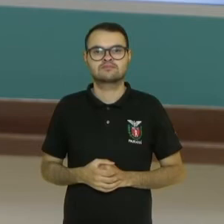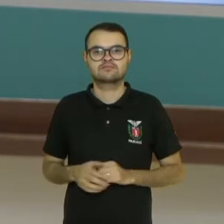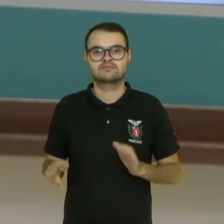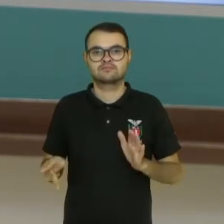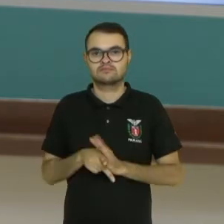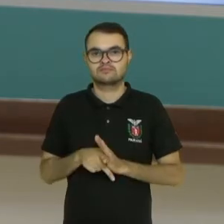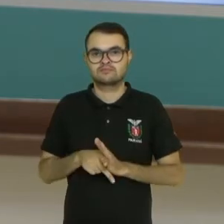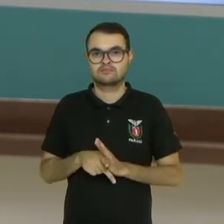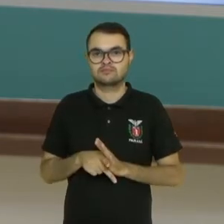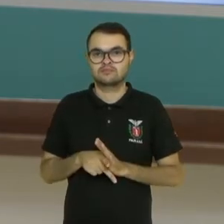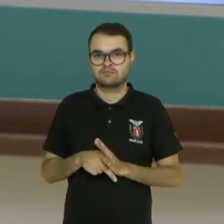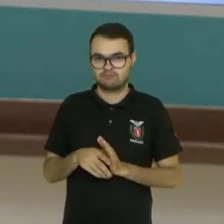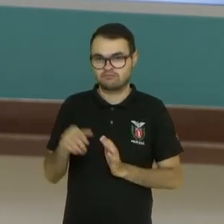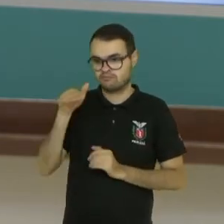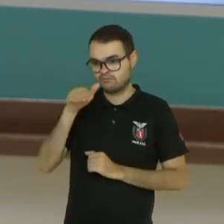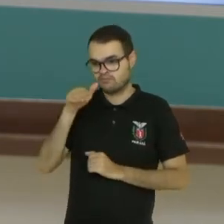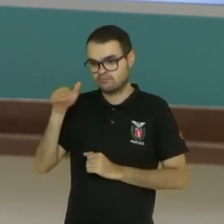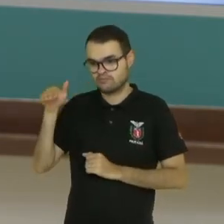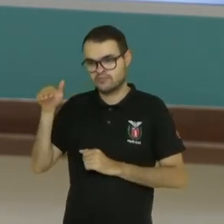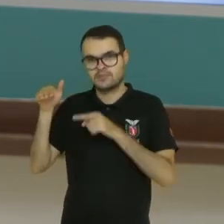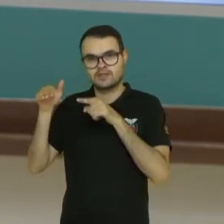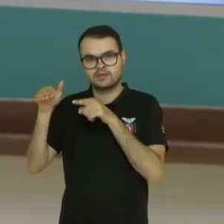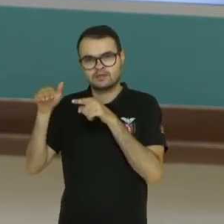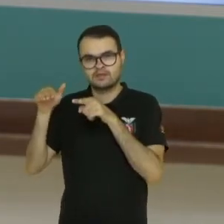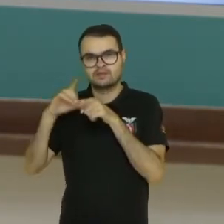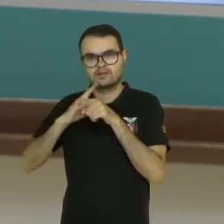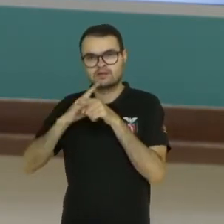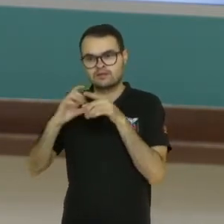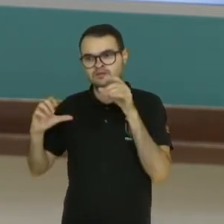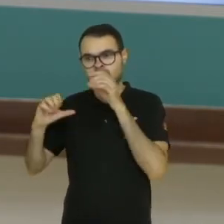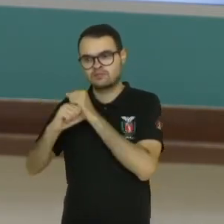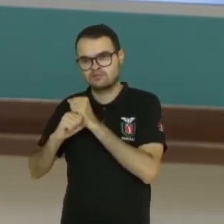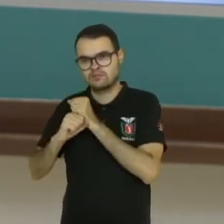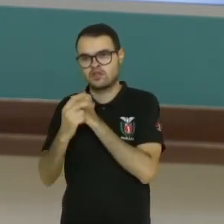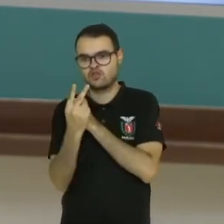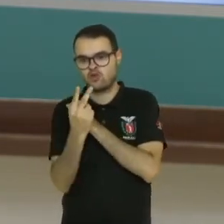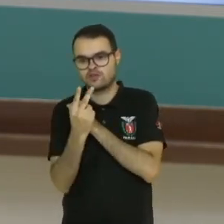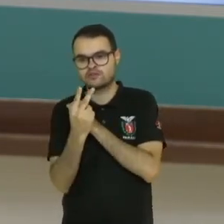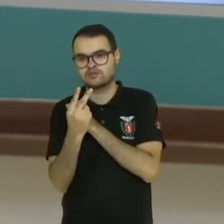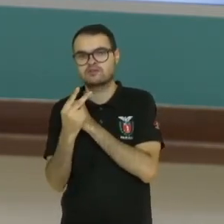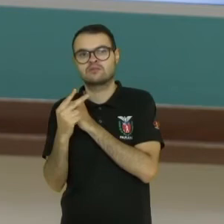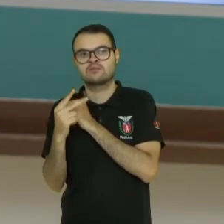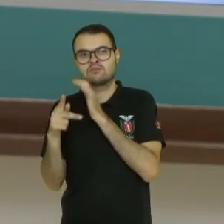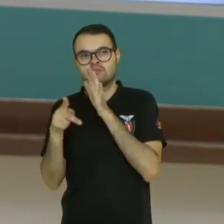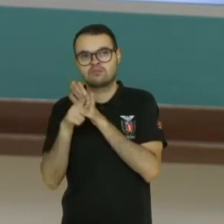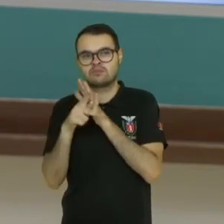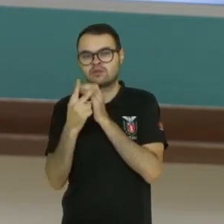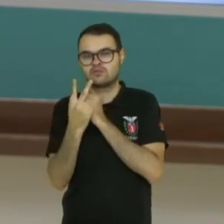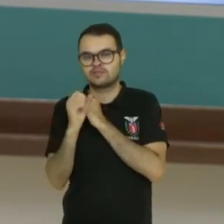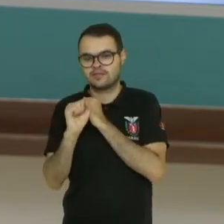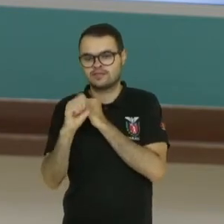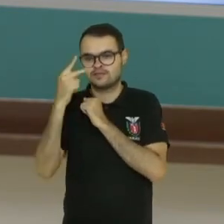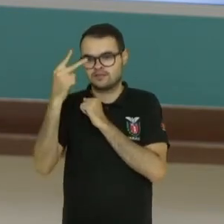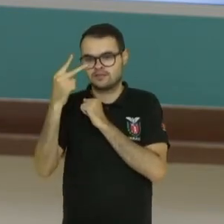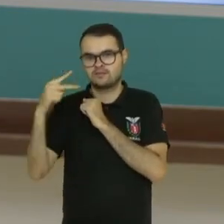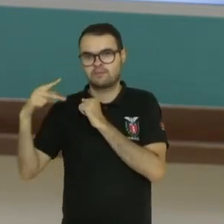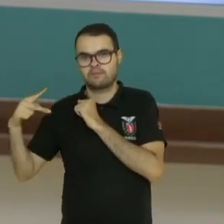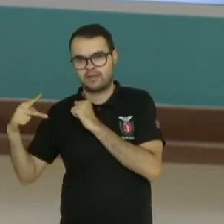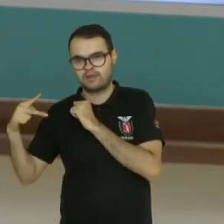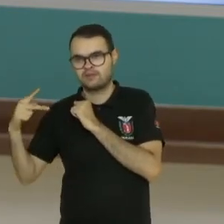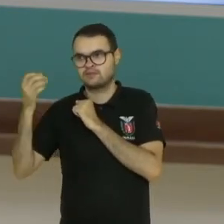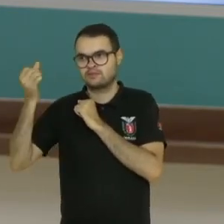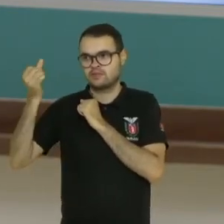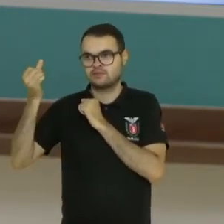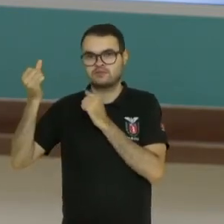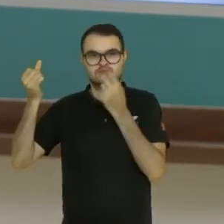camada 2, certo? E ela engloba esse subnível S e o subnível P. Então, 6, 7,